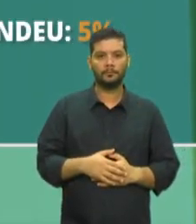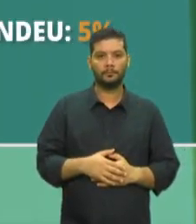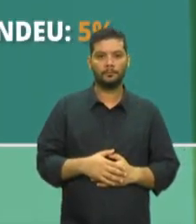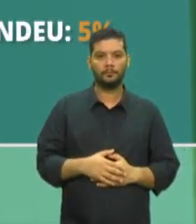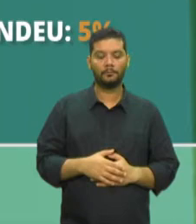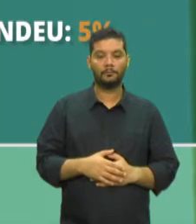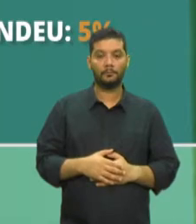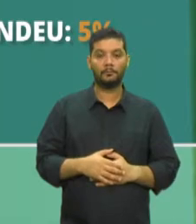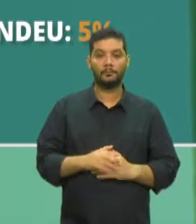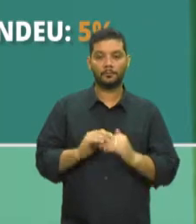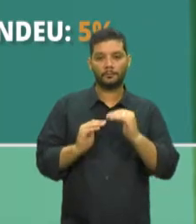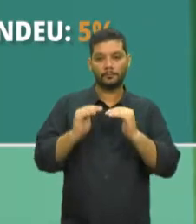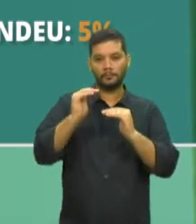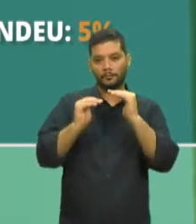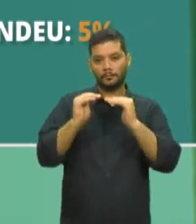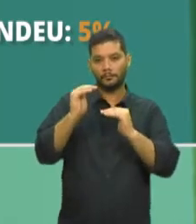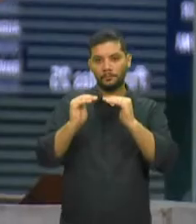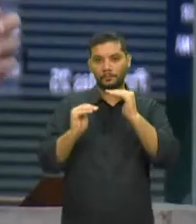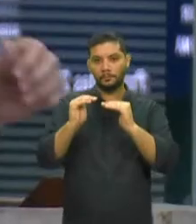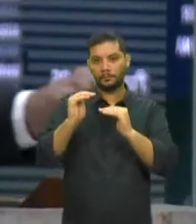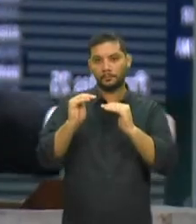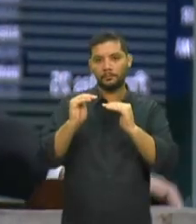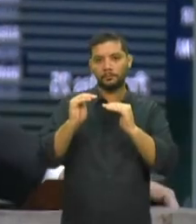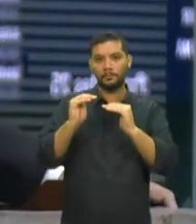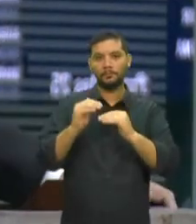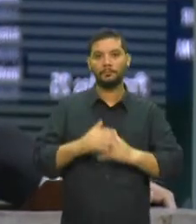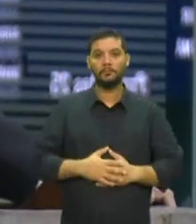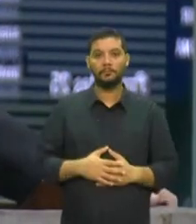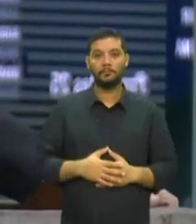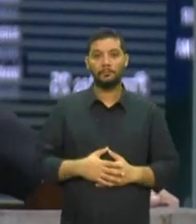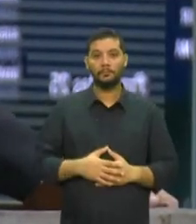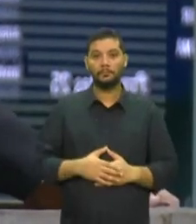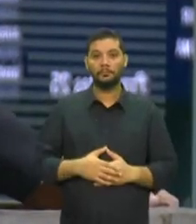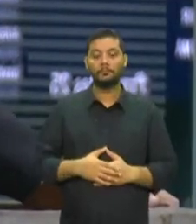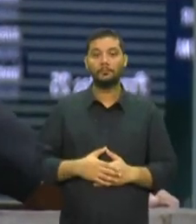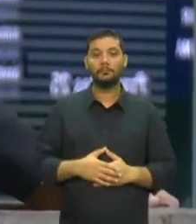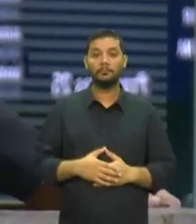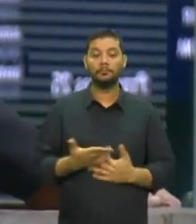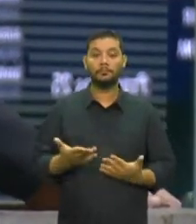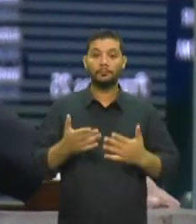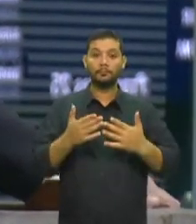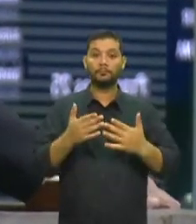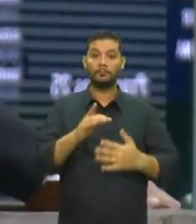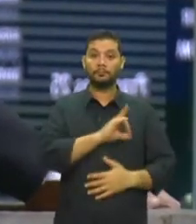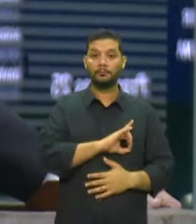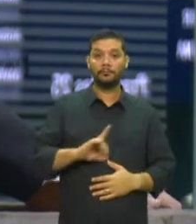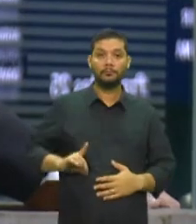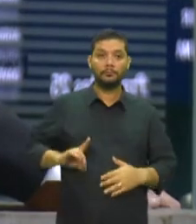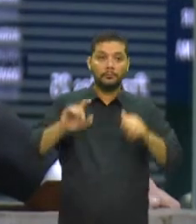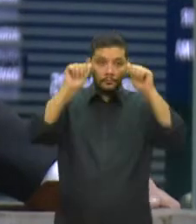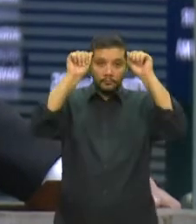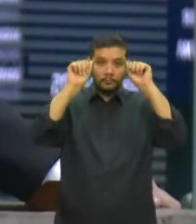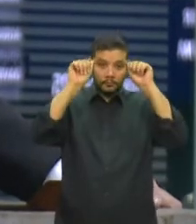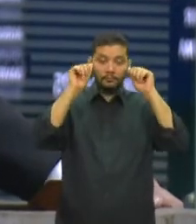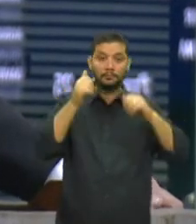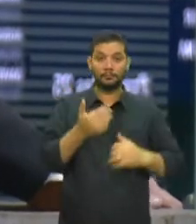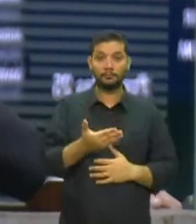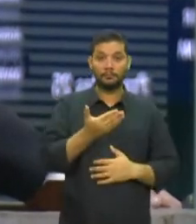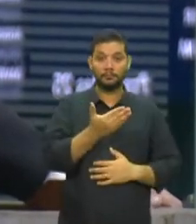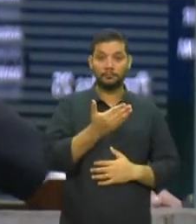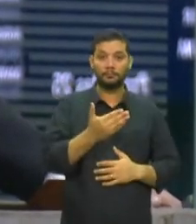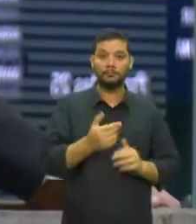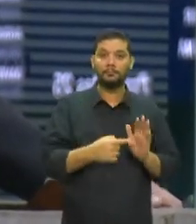de erro para ganhar no primeiro turno. Para o deputado Acrísio Senna, do PT, esse resultado reflete